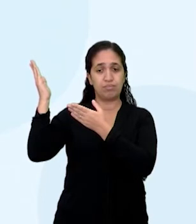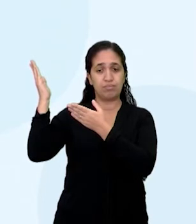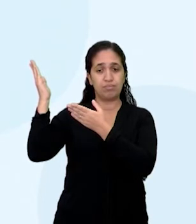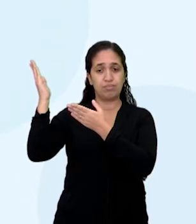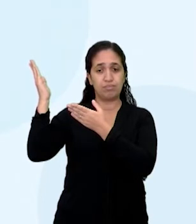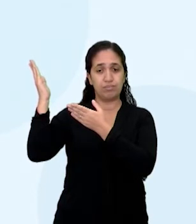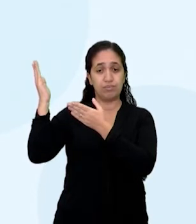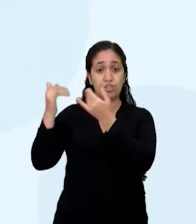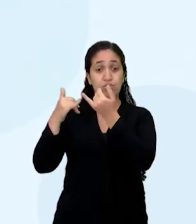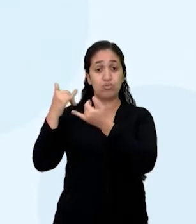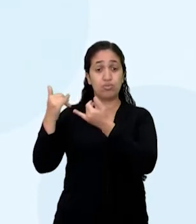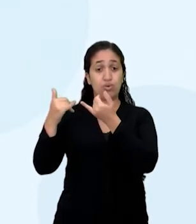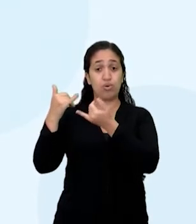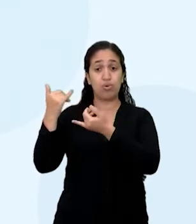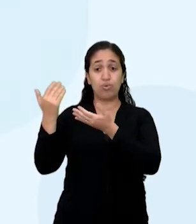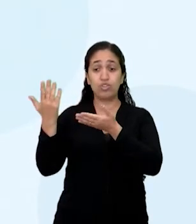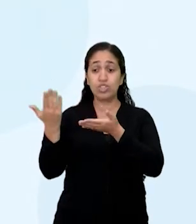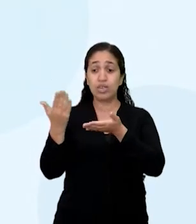de